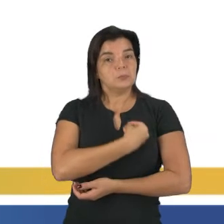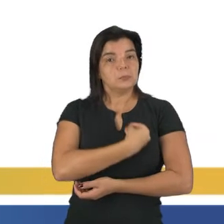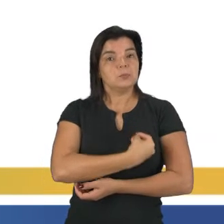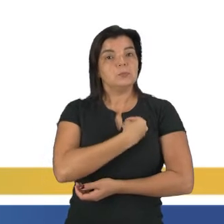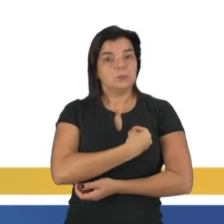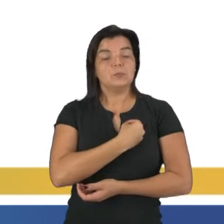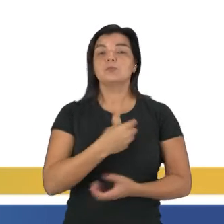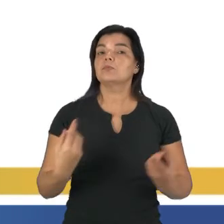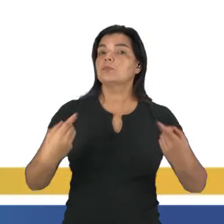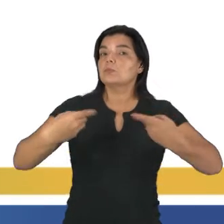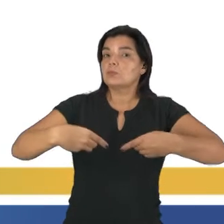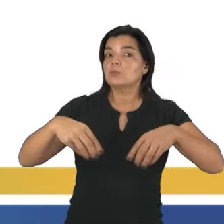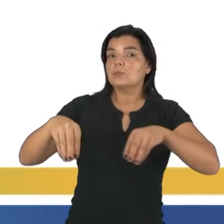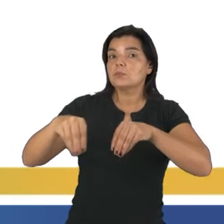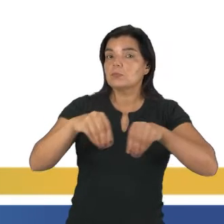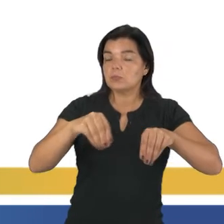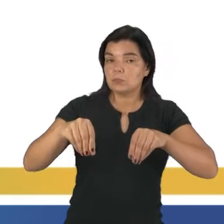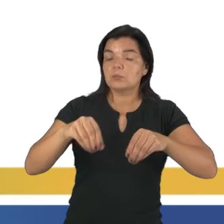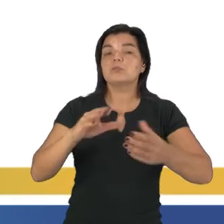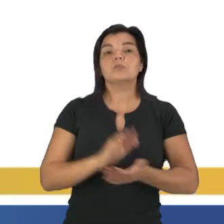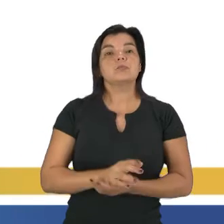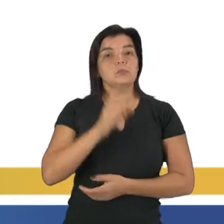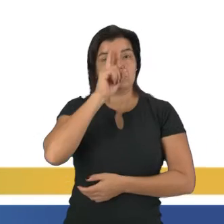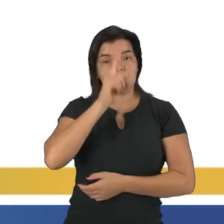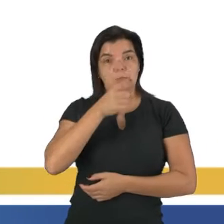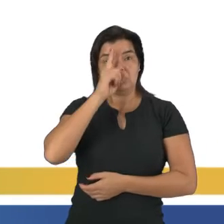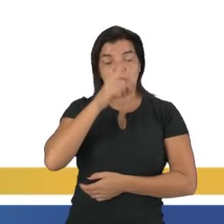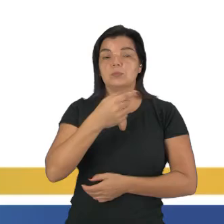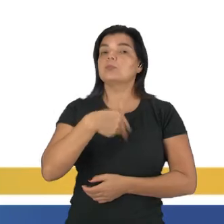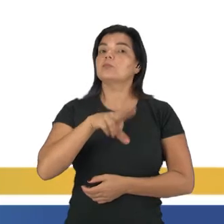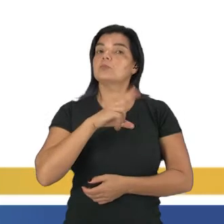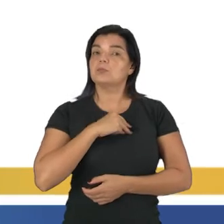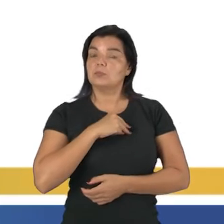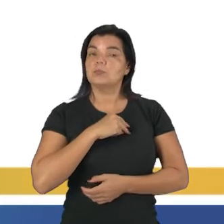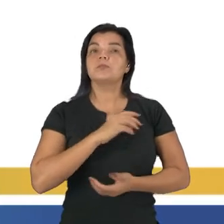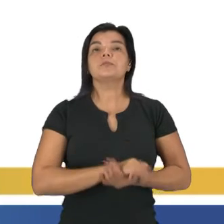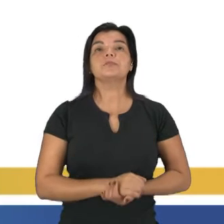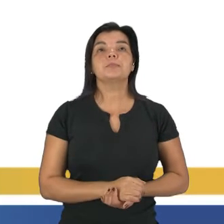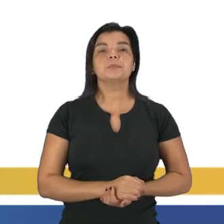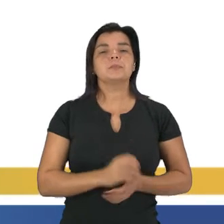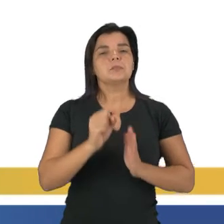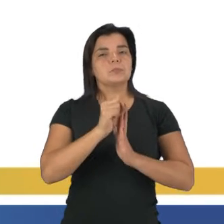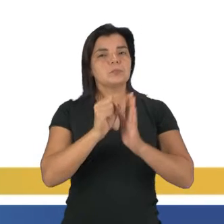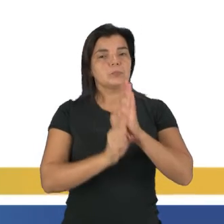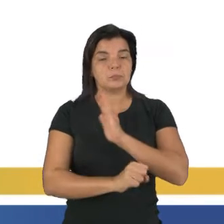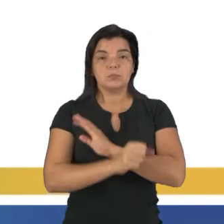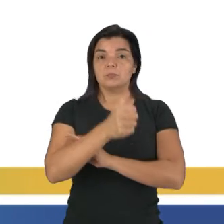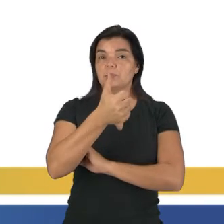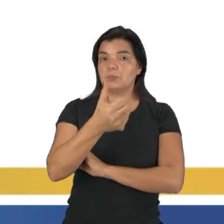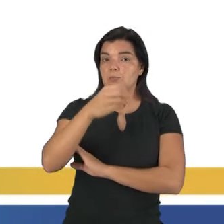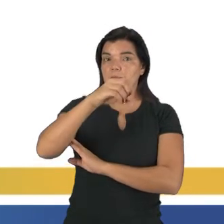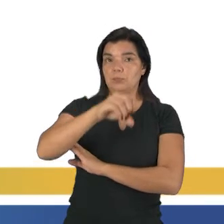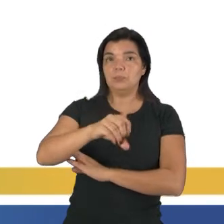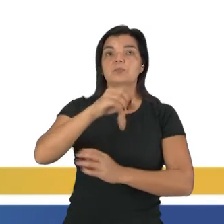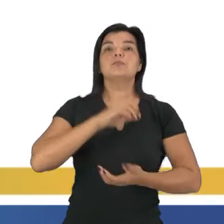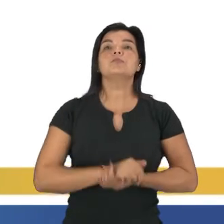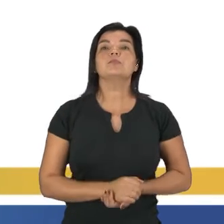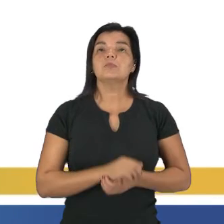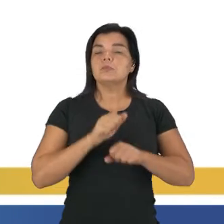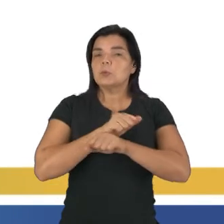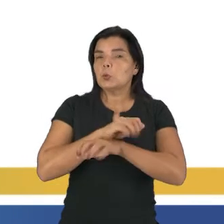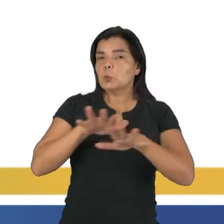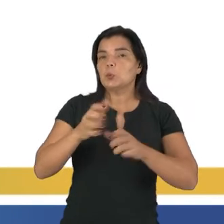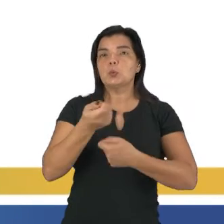buscando disputar as terras que estavam sendo dominadas pelos portugueses. No século XIX,